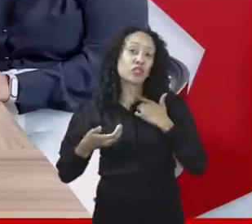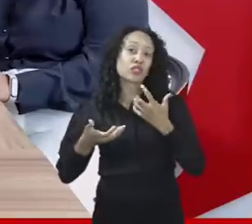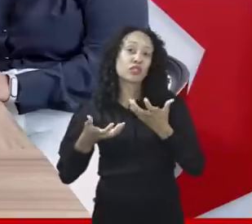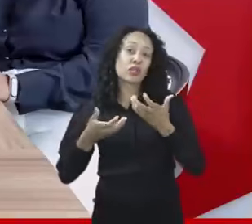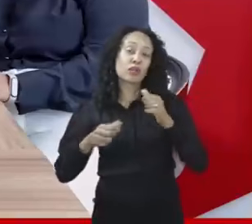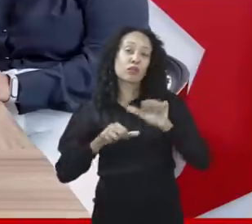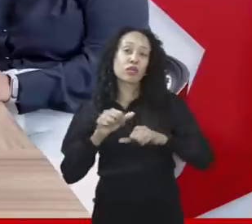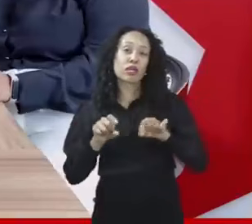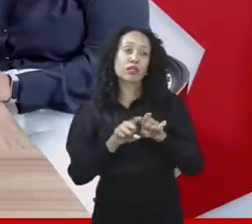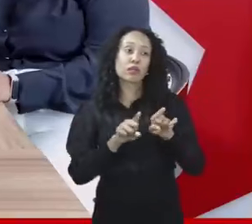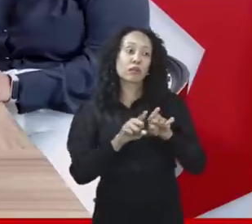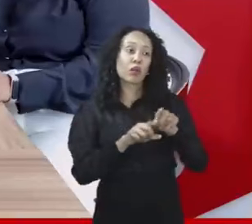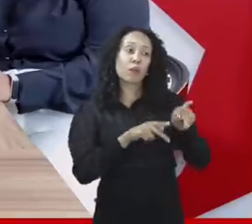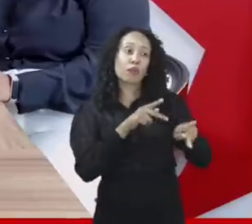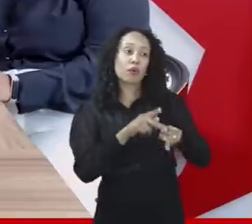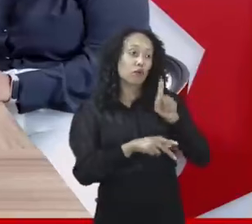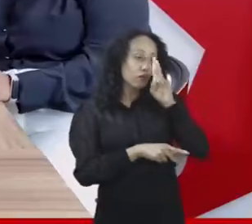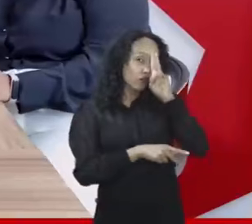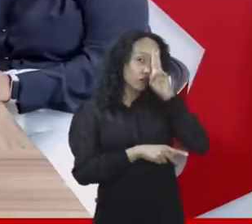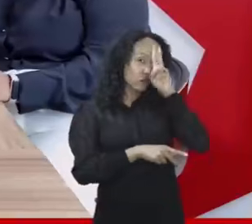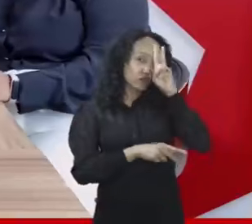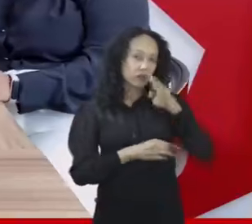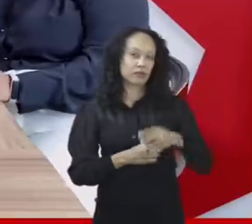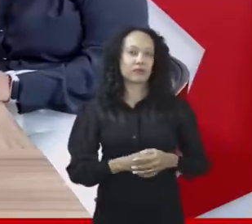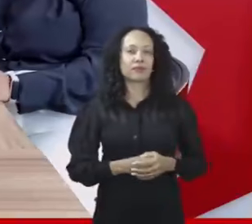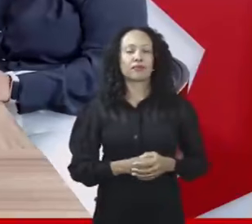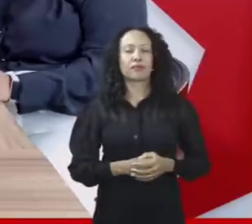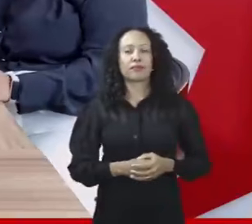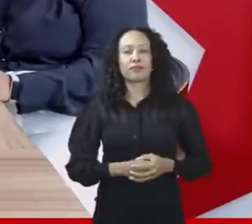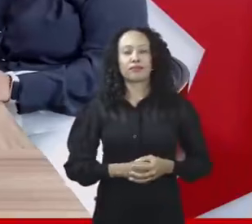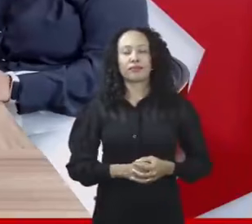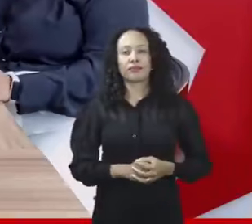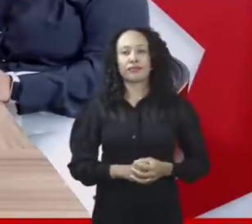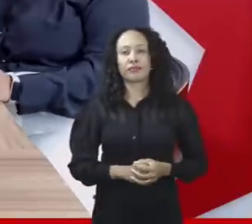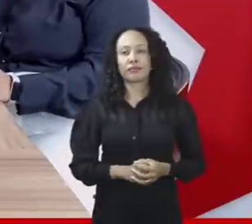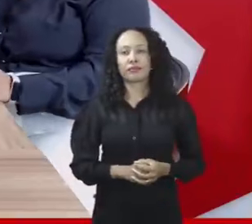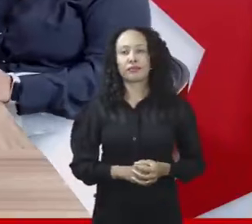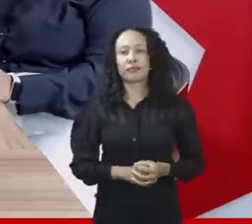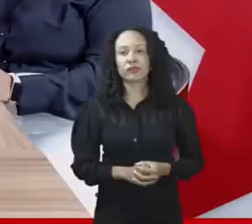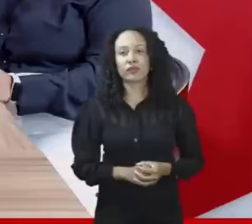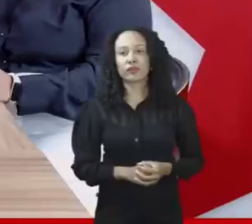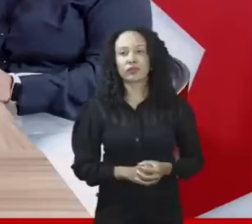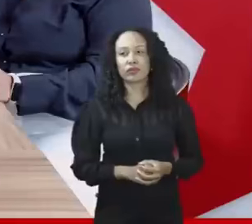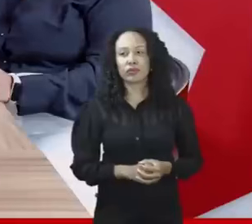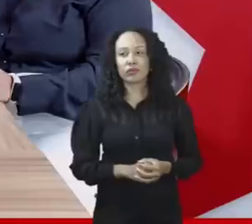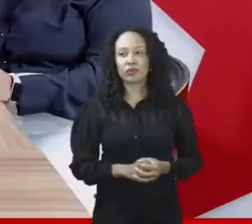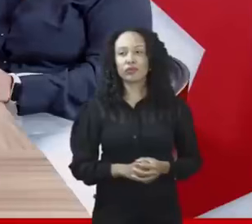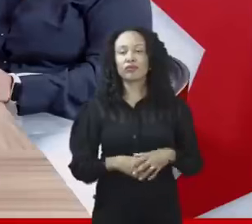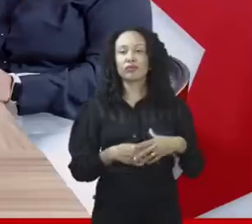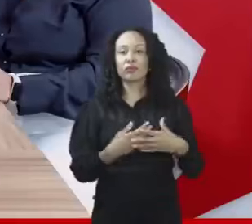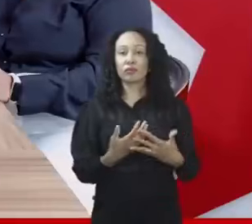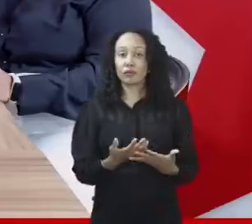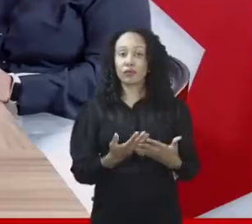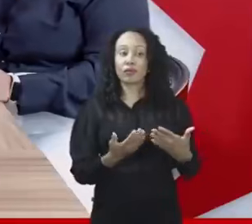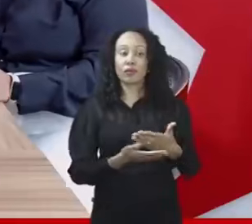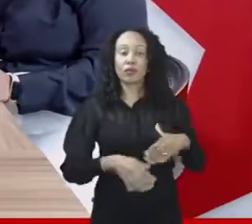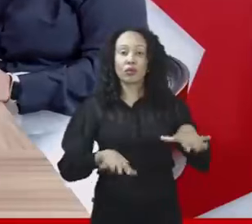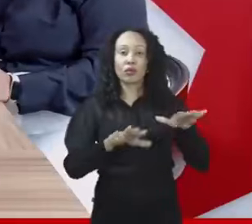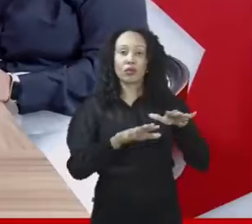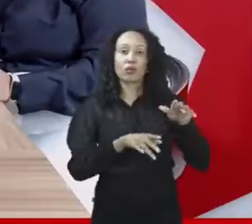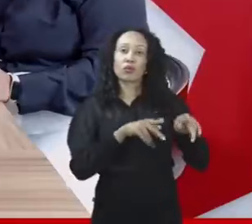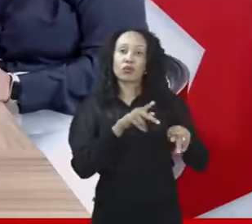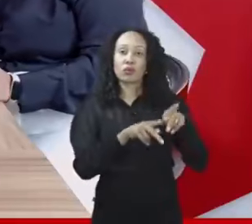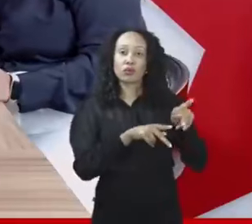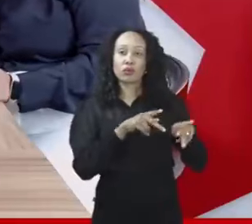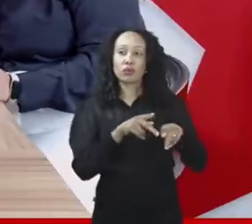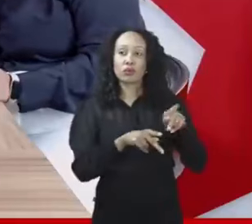nas ruas e nas redes também agora, nesse período. Exatamente, Cris. E o plebiscito popular foi